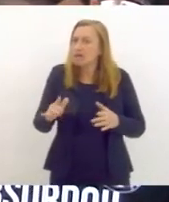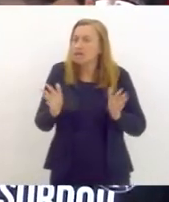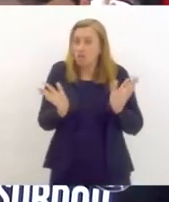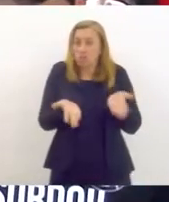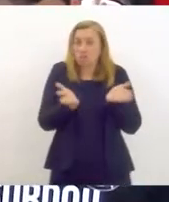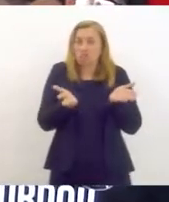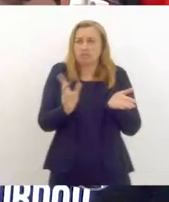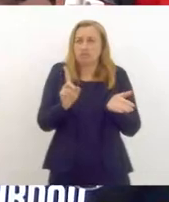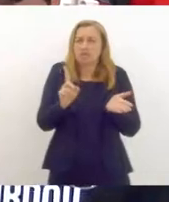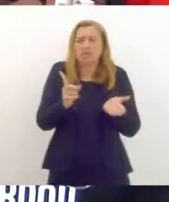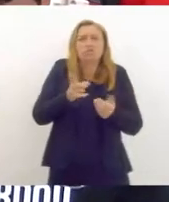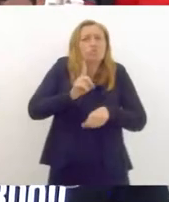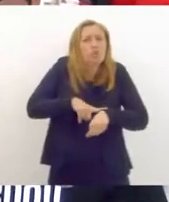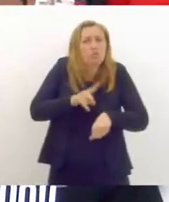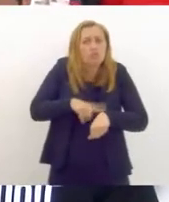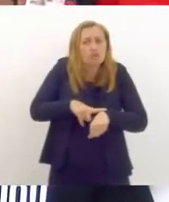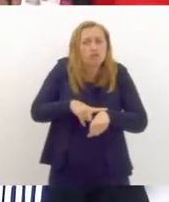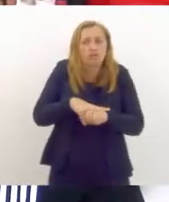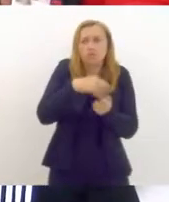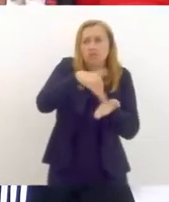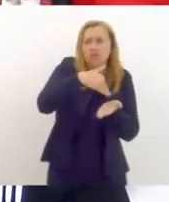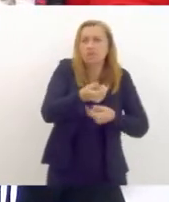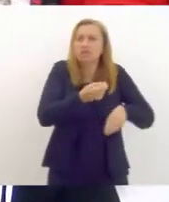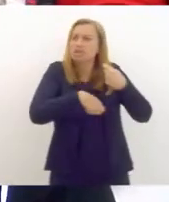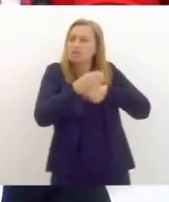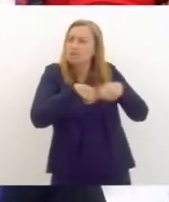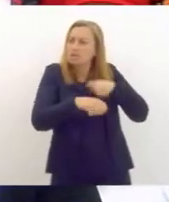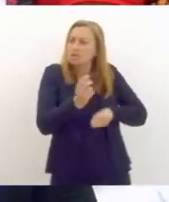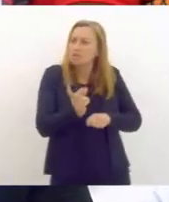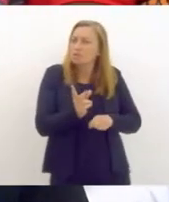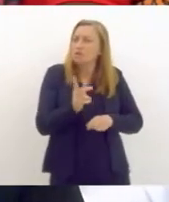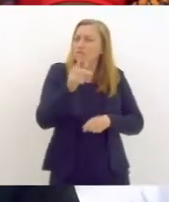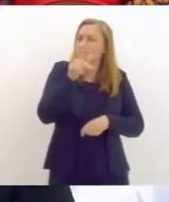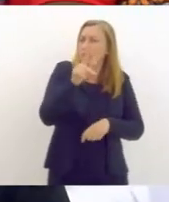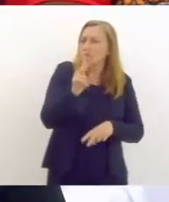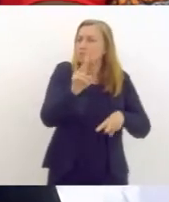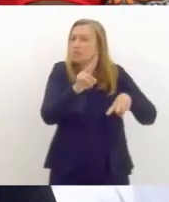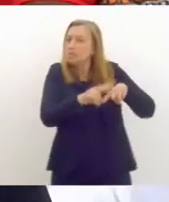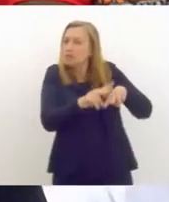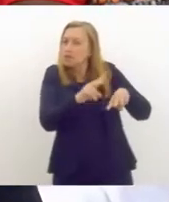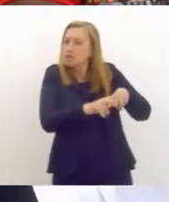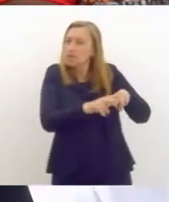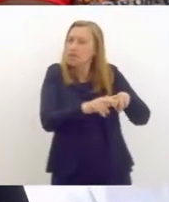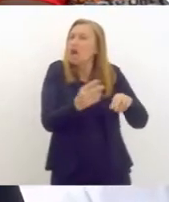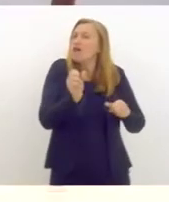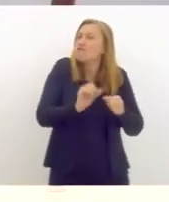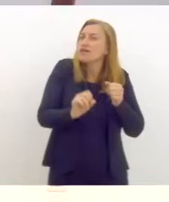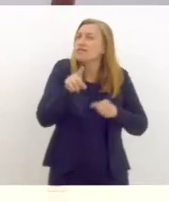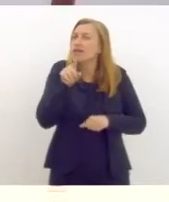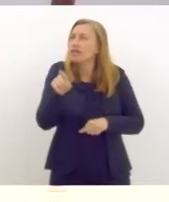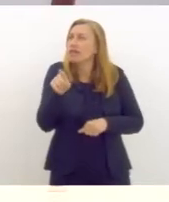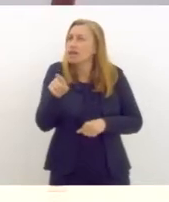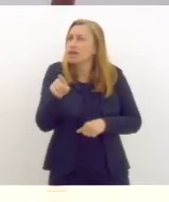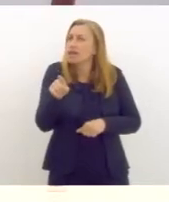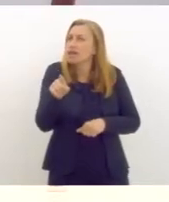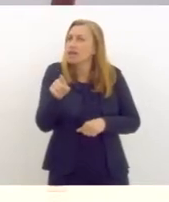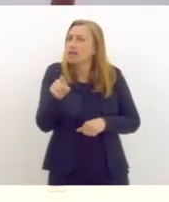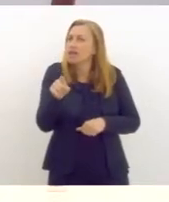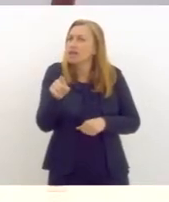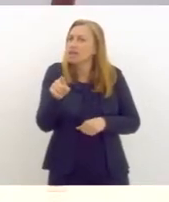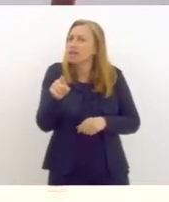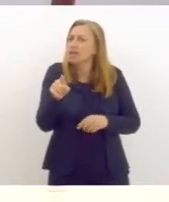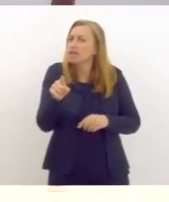desde o momento que a Secretaria de Administração Penitenciária fez aquele aquele aquele despacho